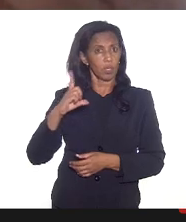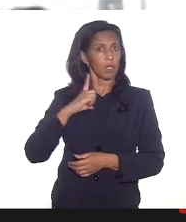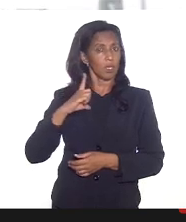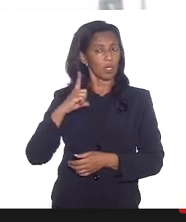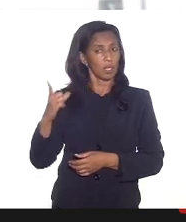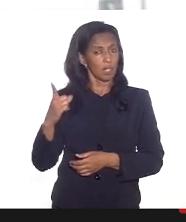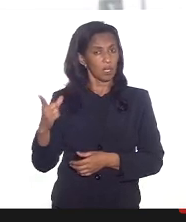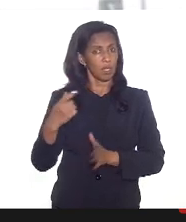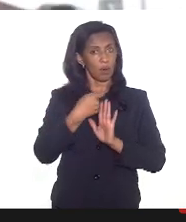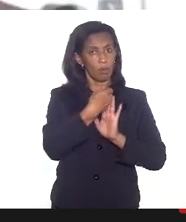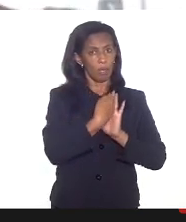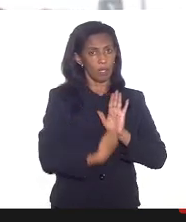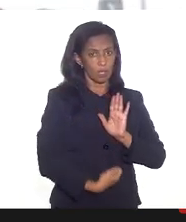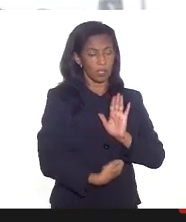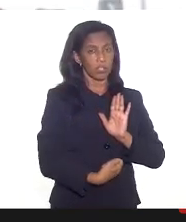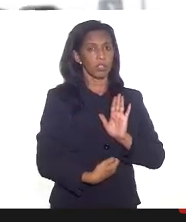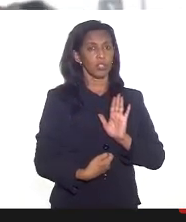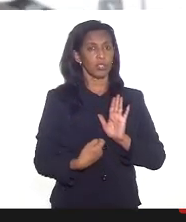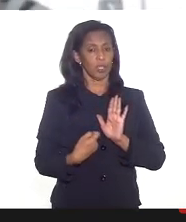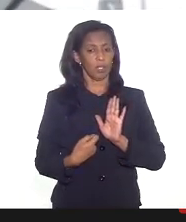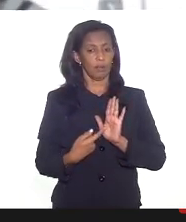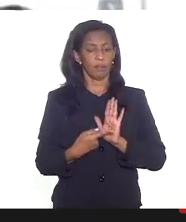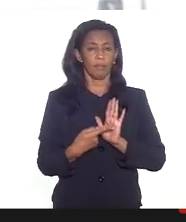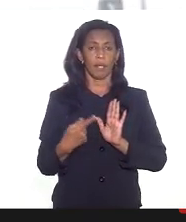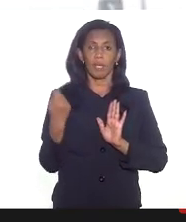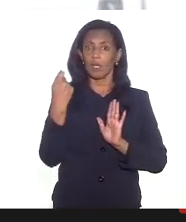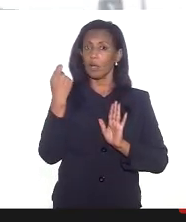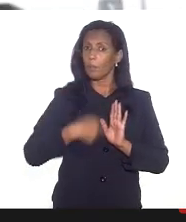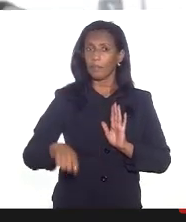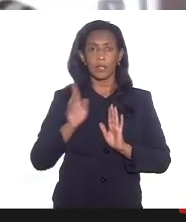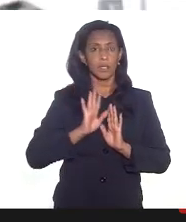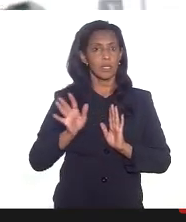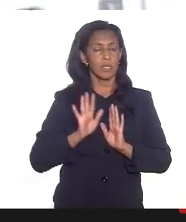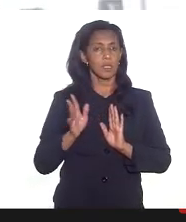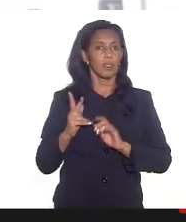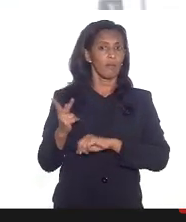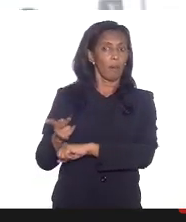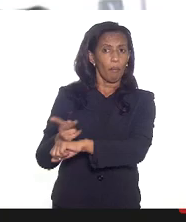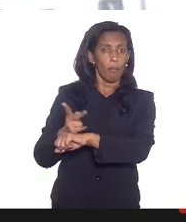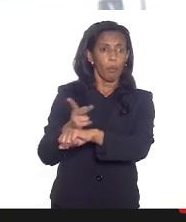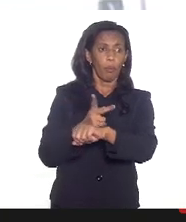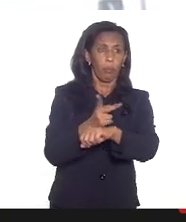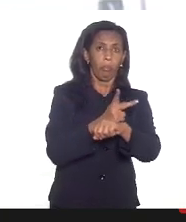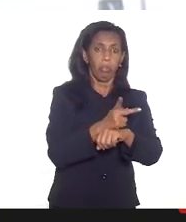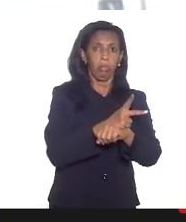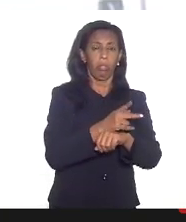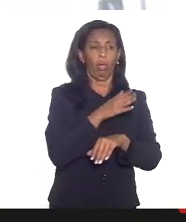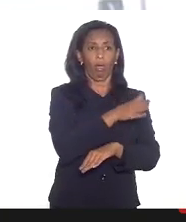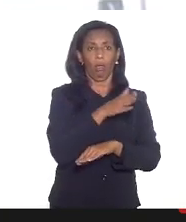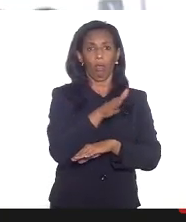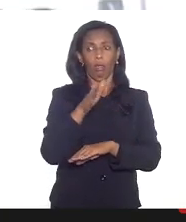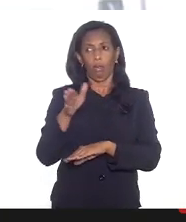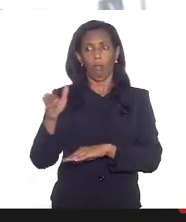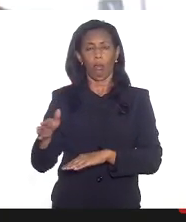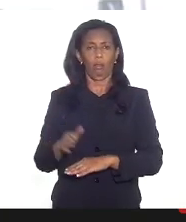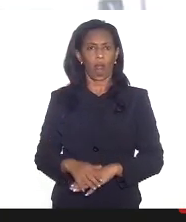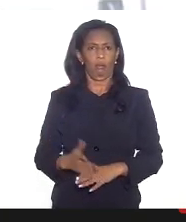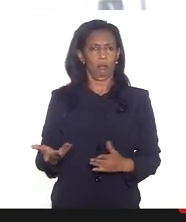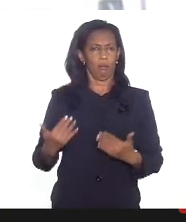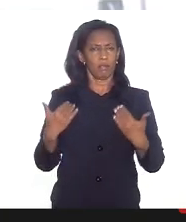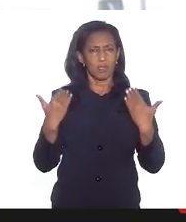haja essa listagem uma busca ativa por essa gestante para que ela não fique fazendo esse movimento de retorno na unidade